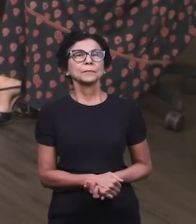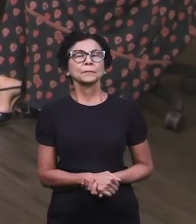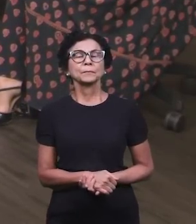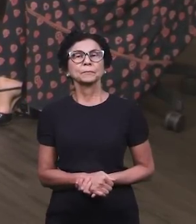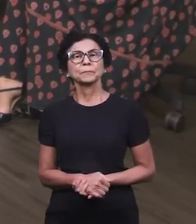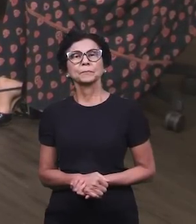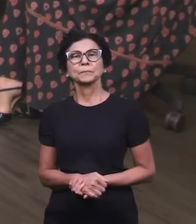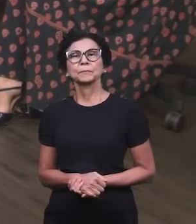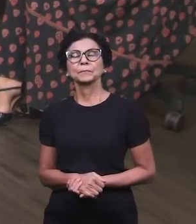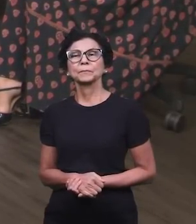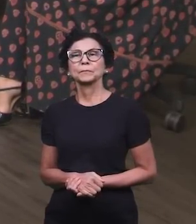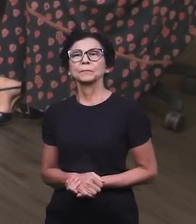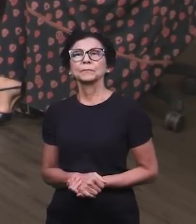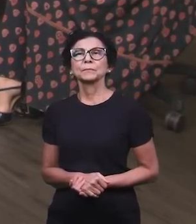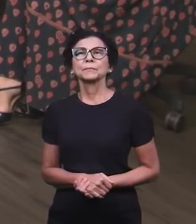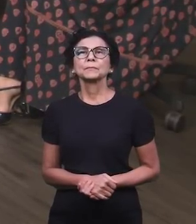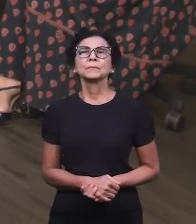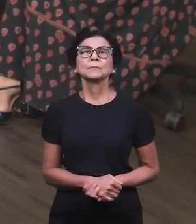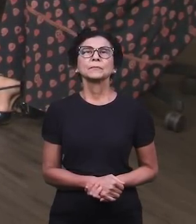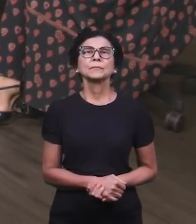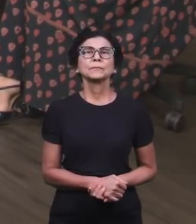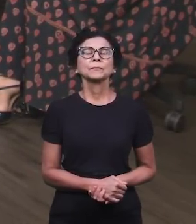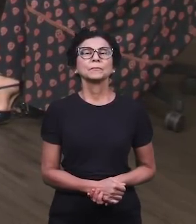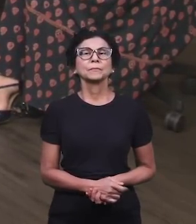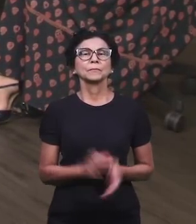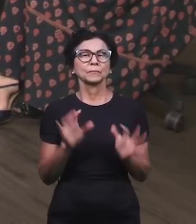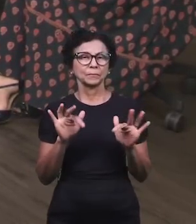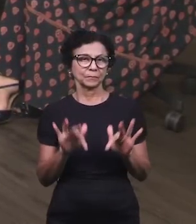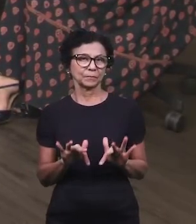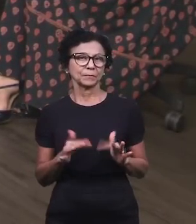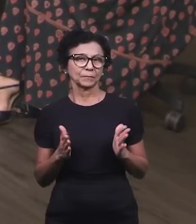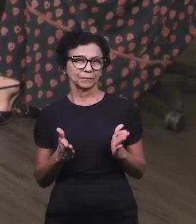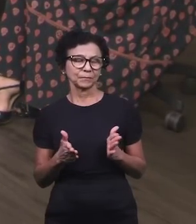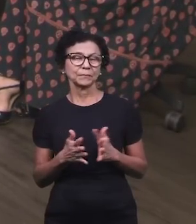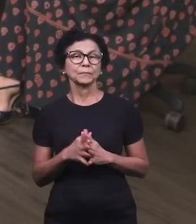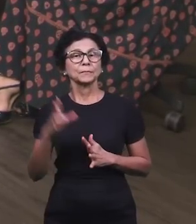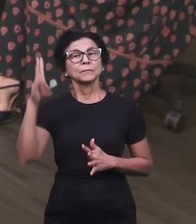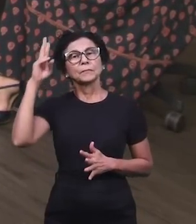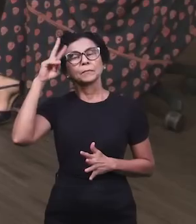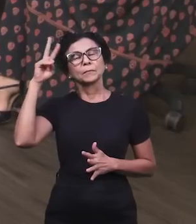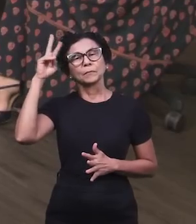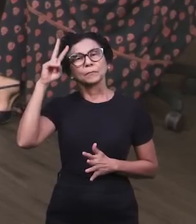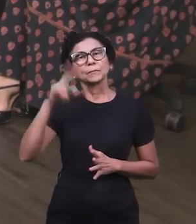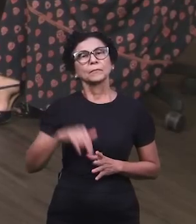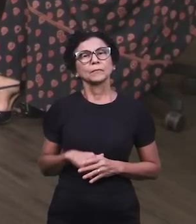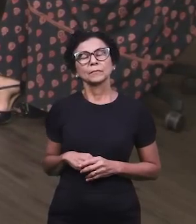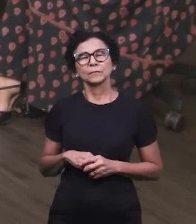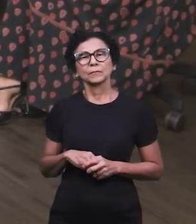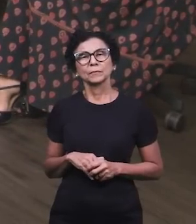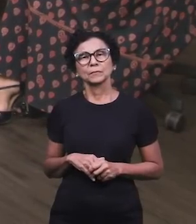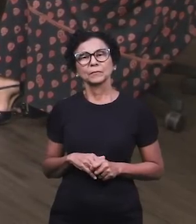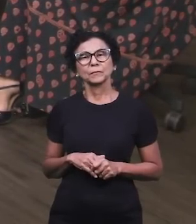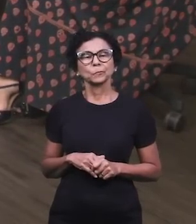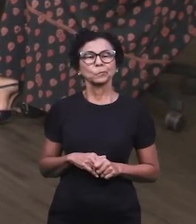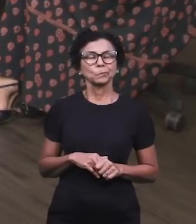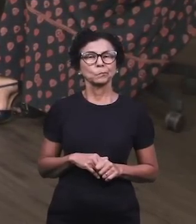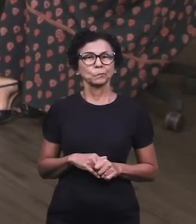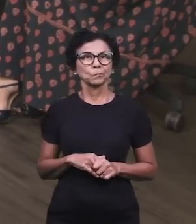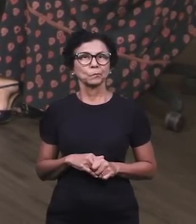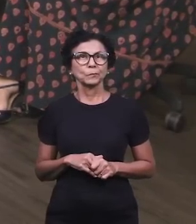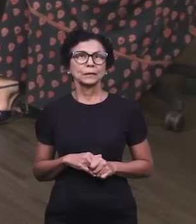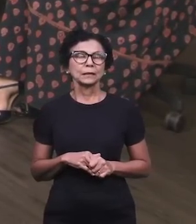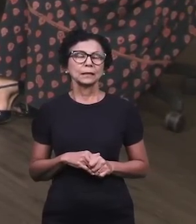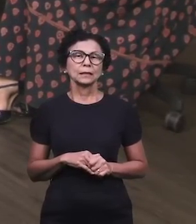final, então, desse programa. Lembrando para todos que estão nos assistindo que nós temos feito, nesse